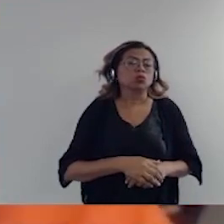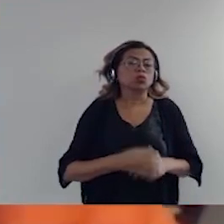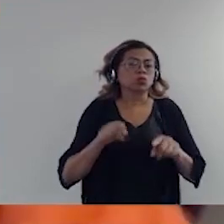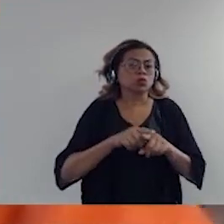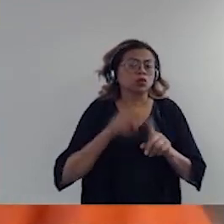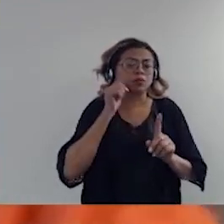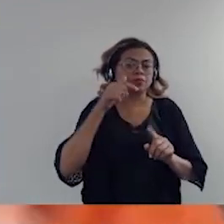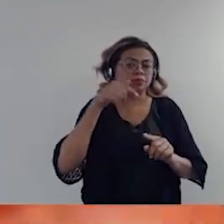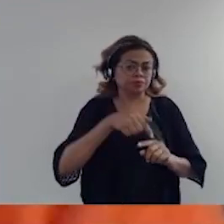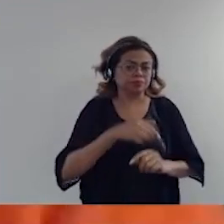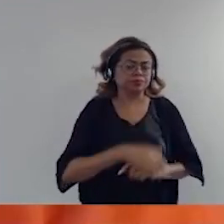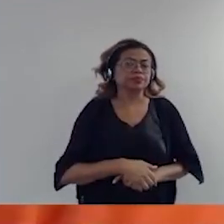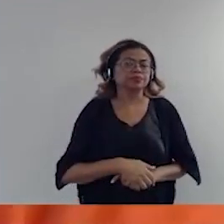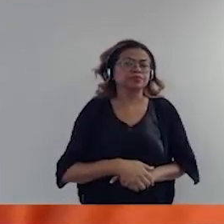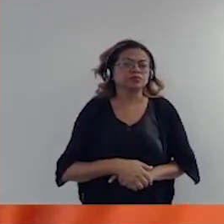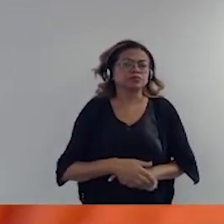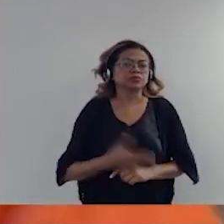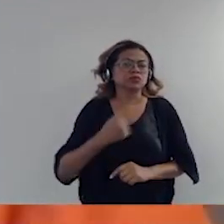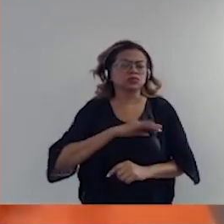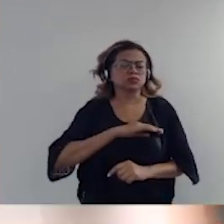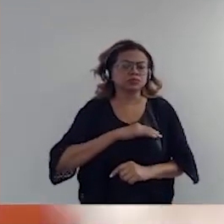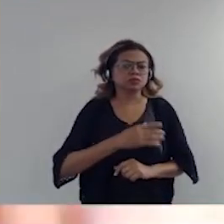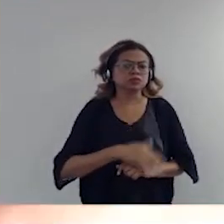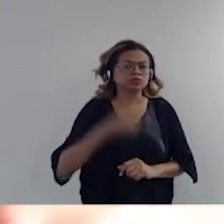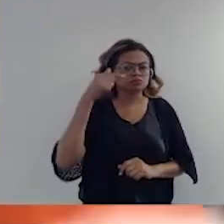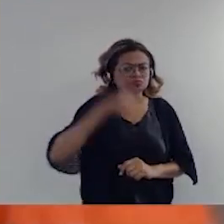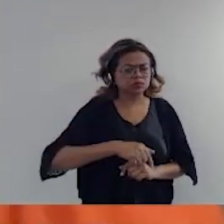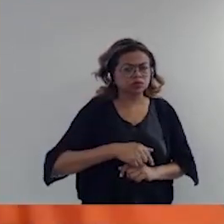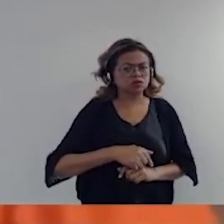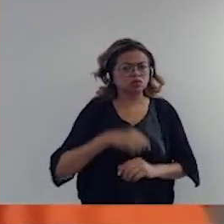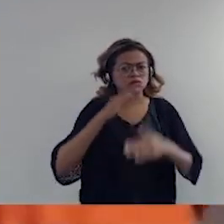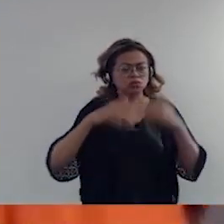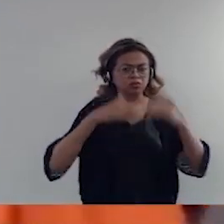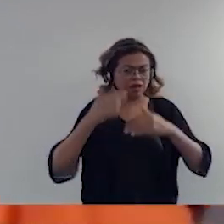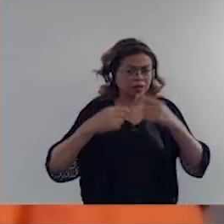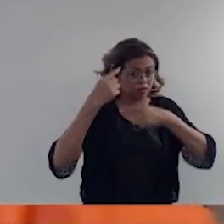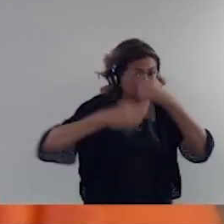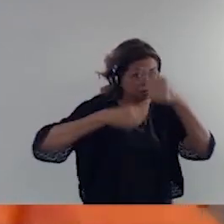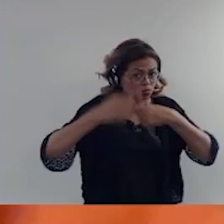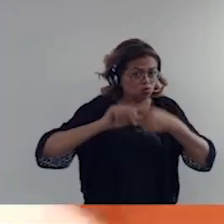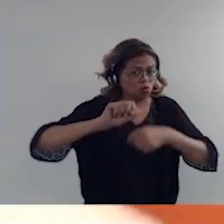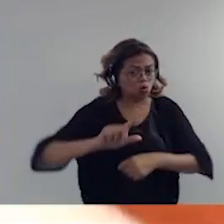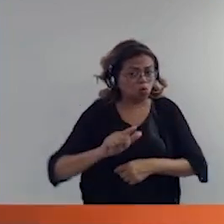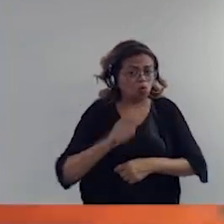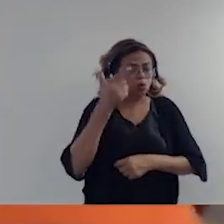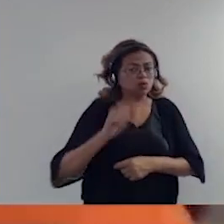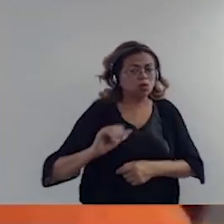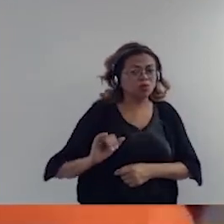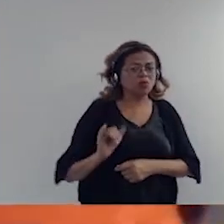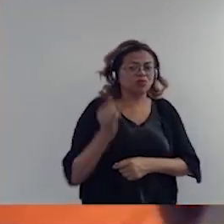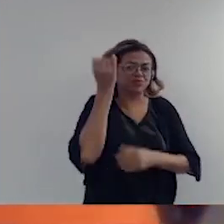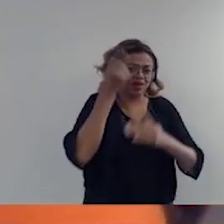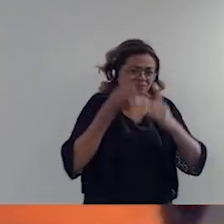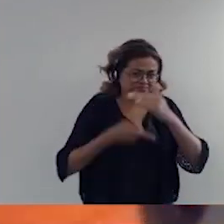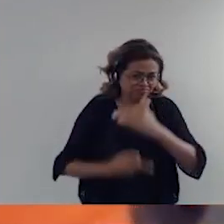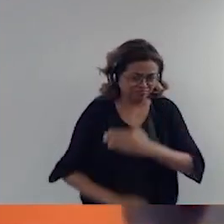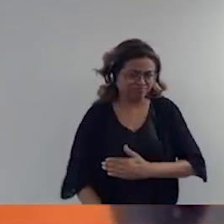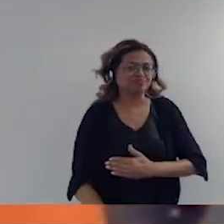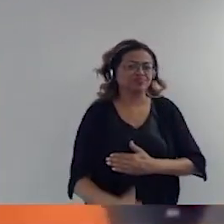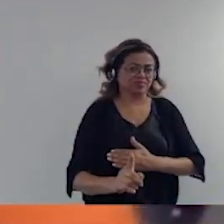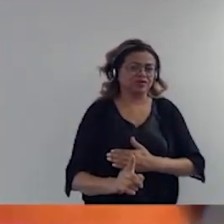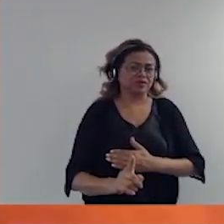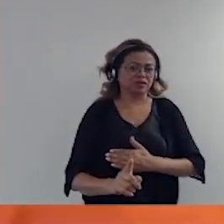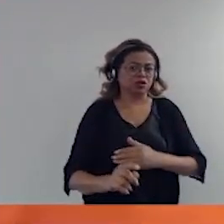mulher. Então, eu vou ficar devendo a vocês essa profundidade nas questões